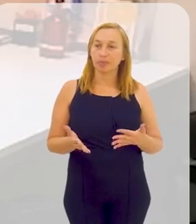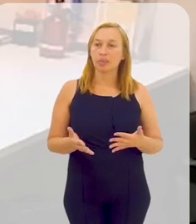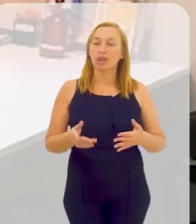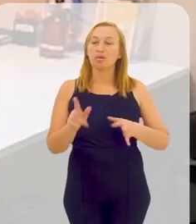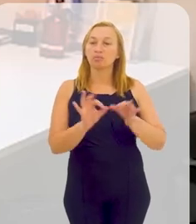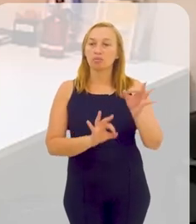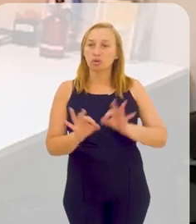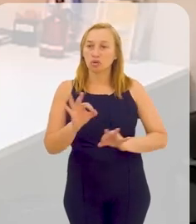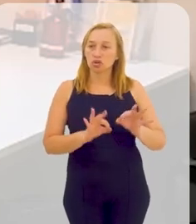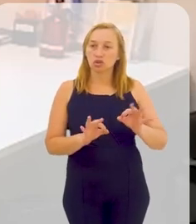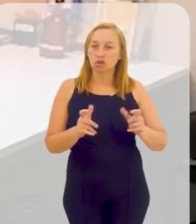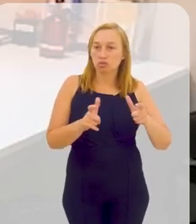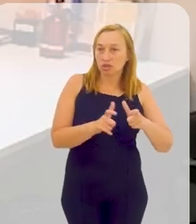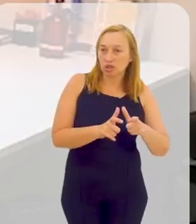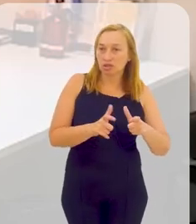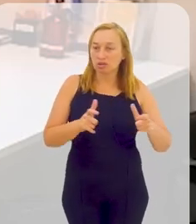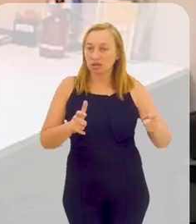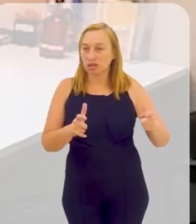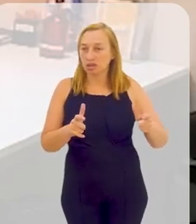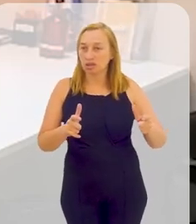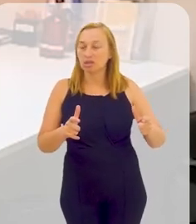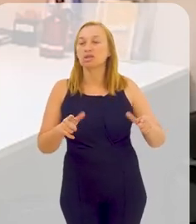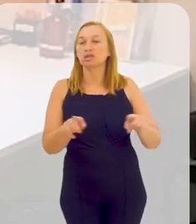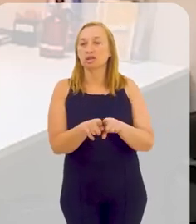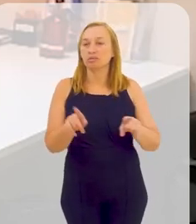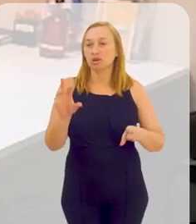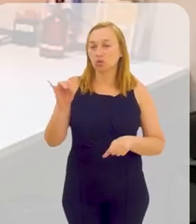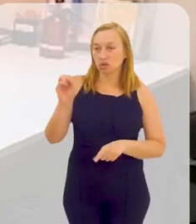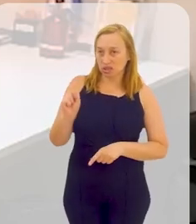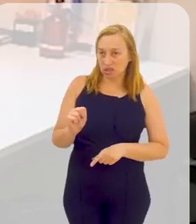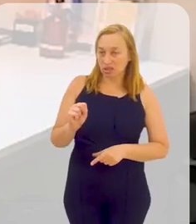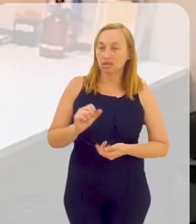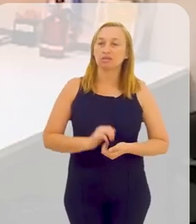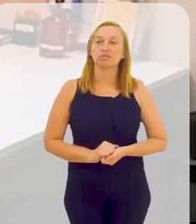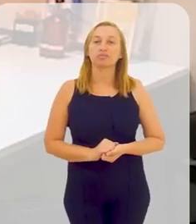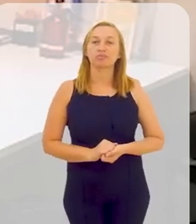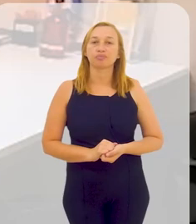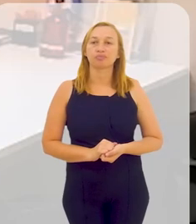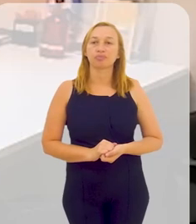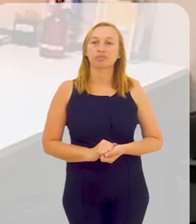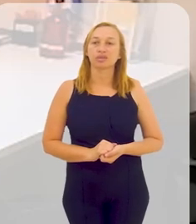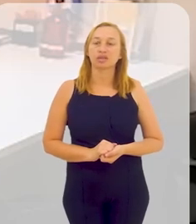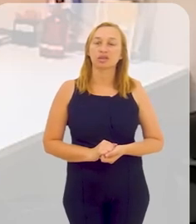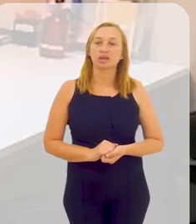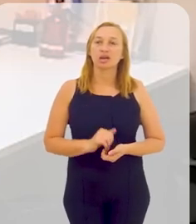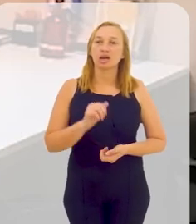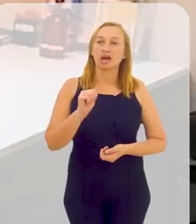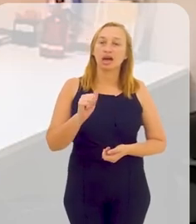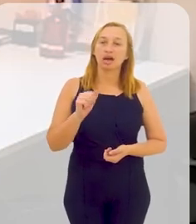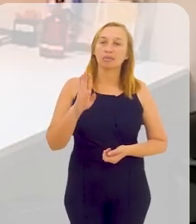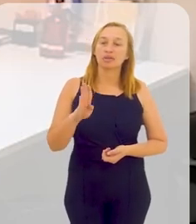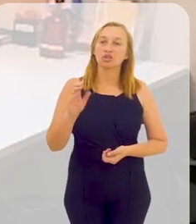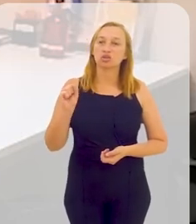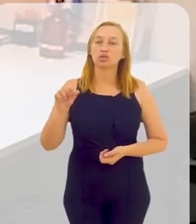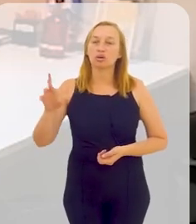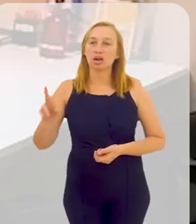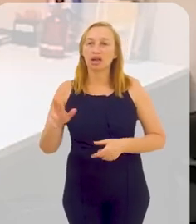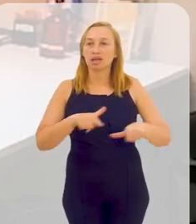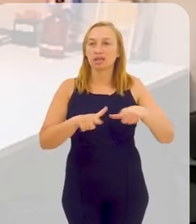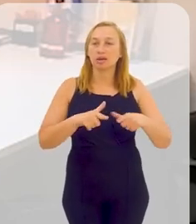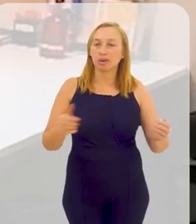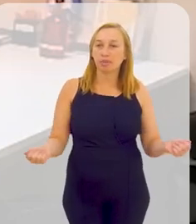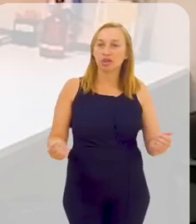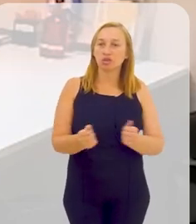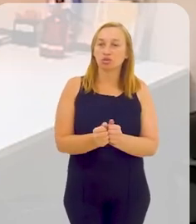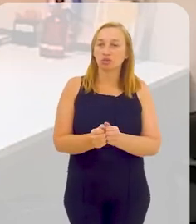para projetos de pequeno médio e até usinas de grande porte há abessolar ela trabalha para